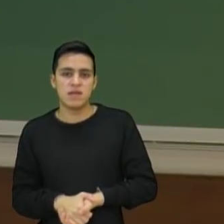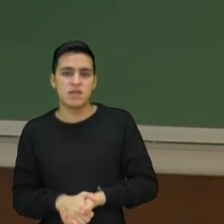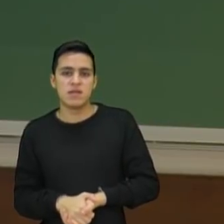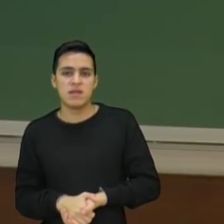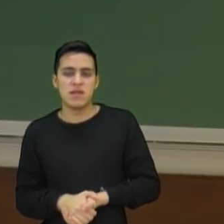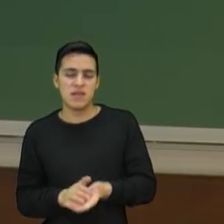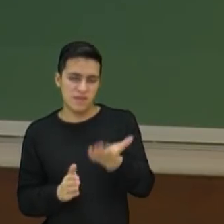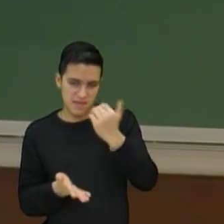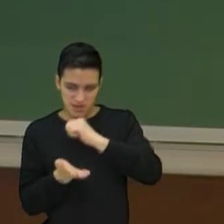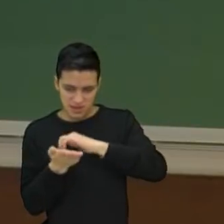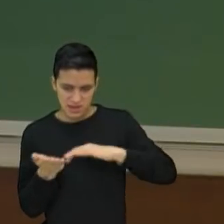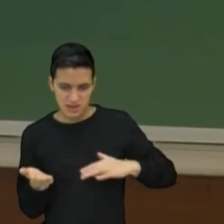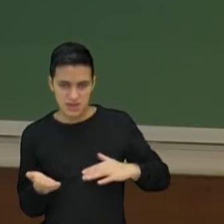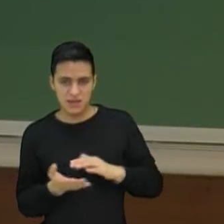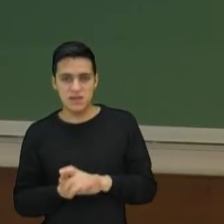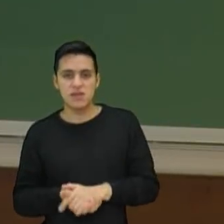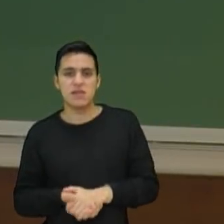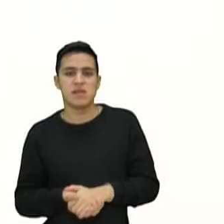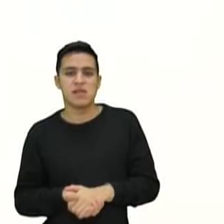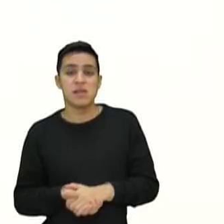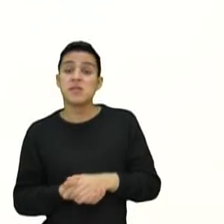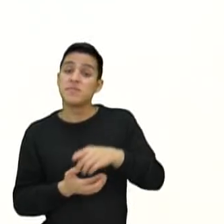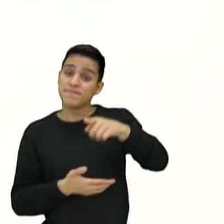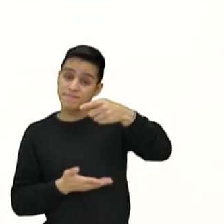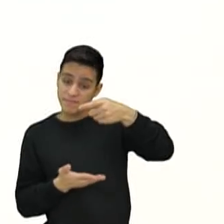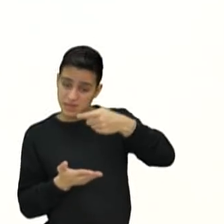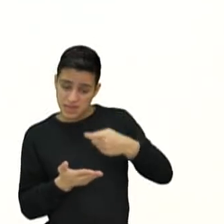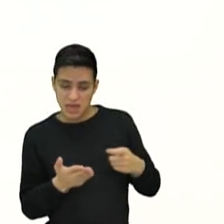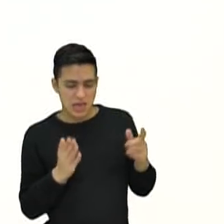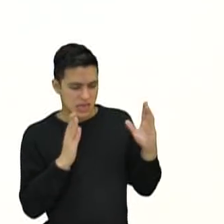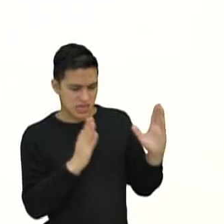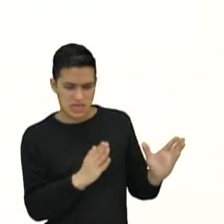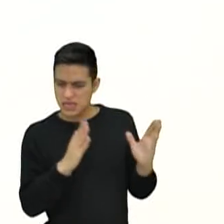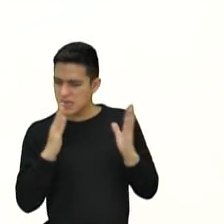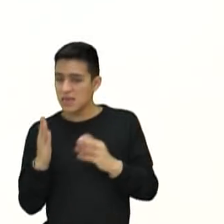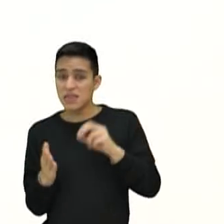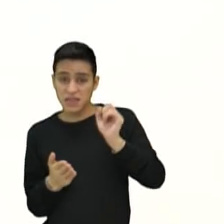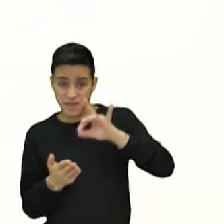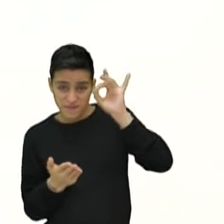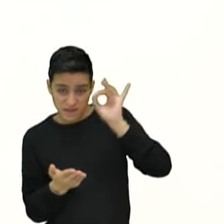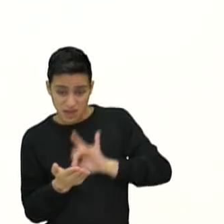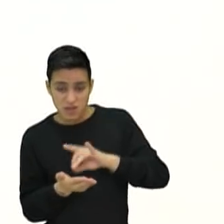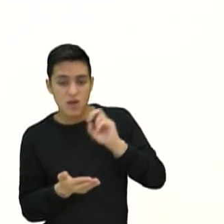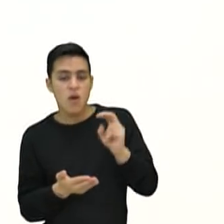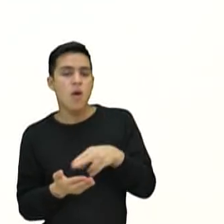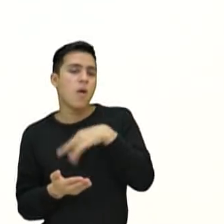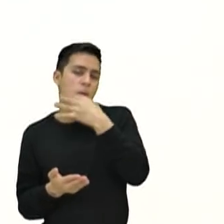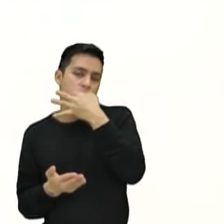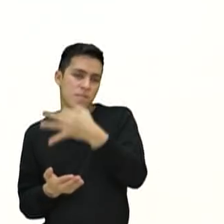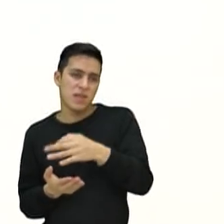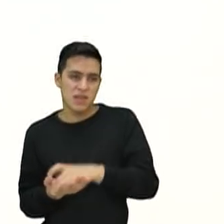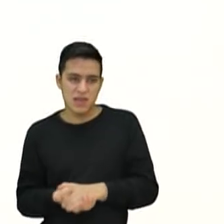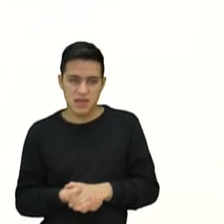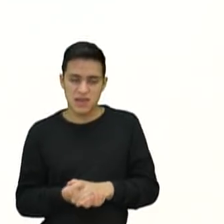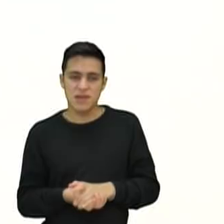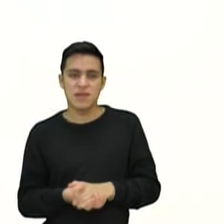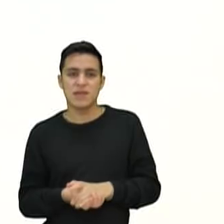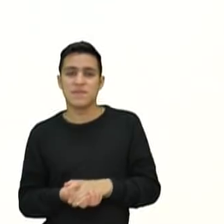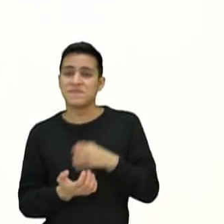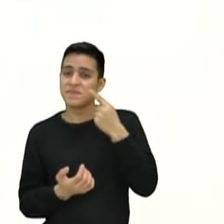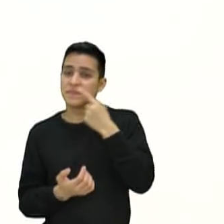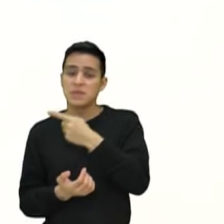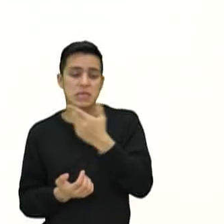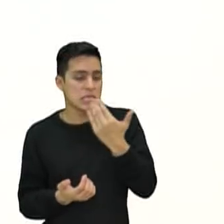Vamos para a atividade 3. Escreva ao lado de cada período se é um fato ou uma opinião. Nós acabamos de aprender.